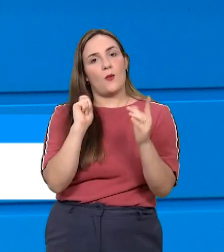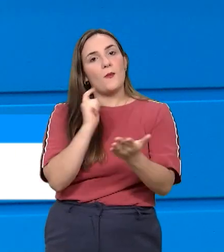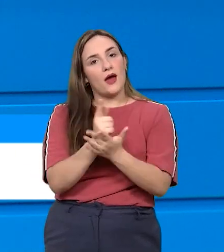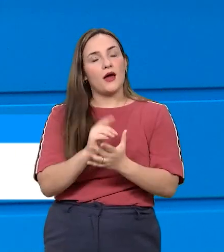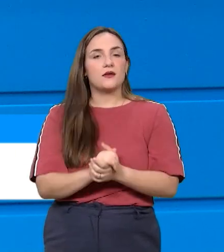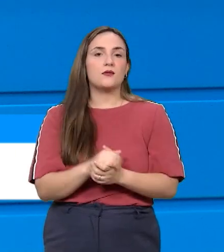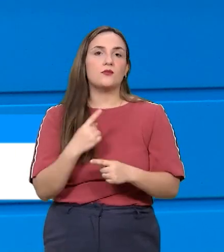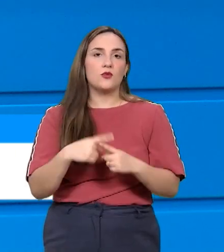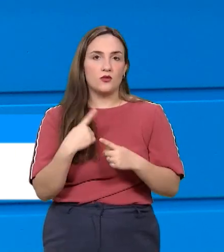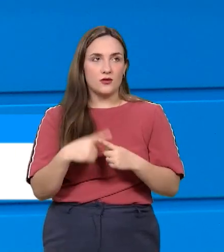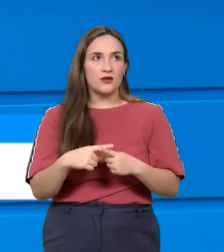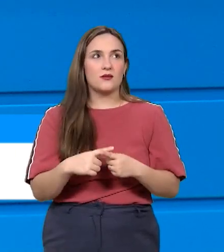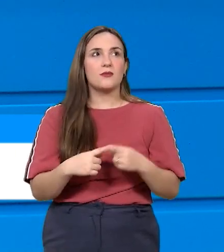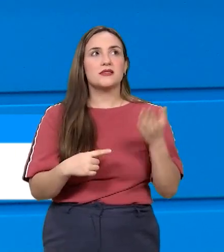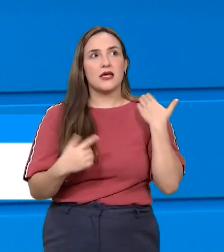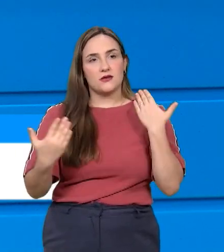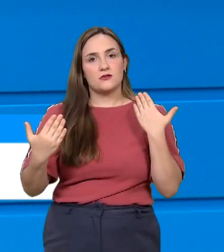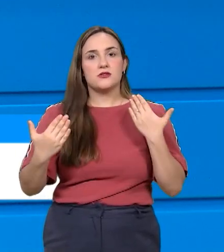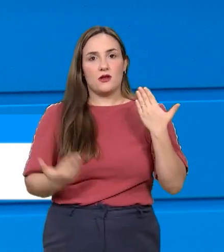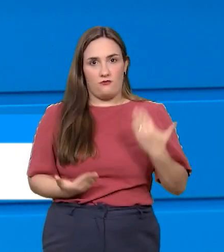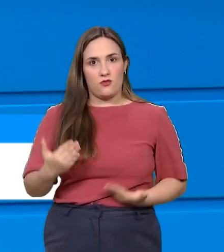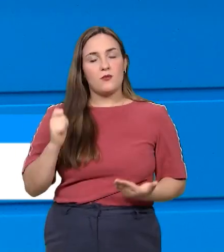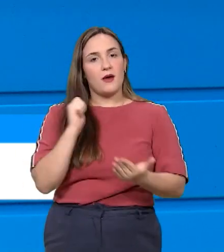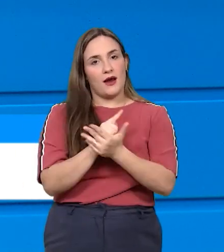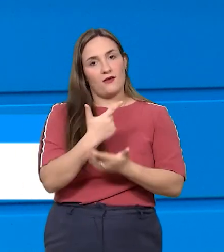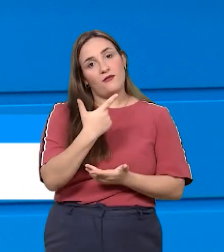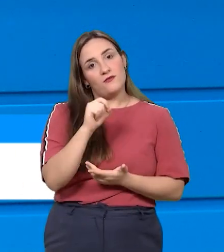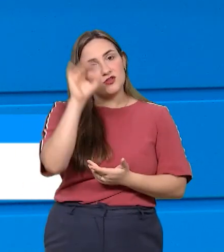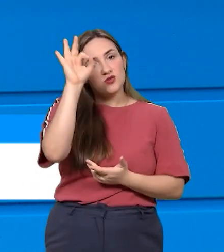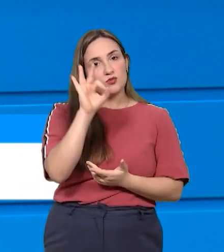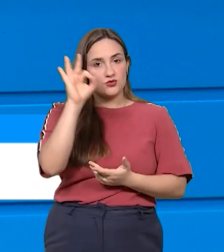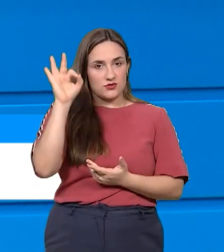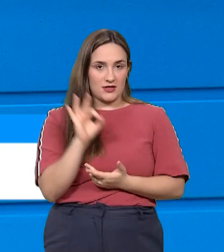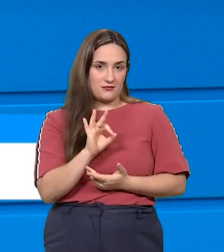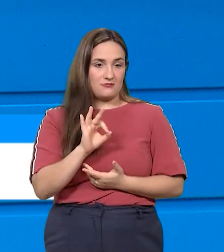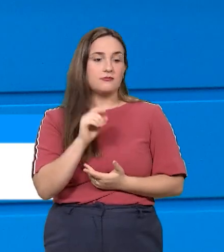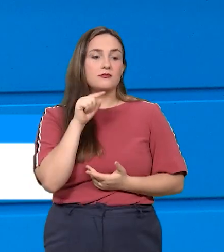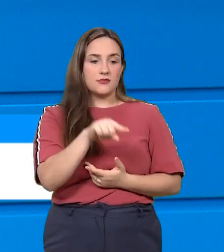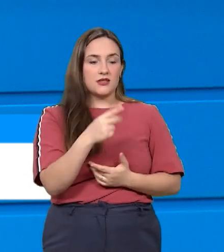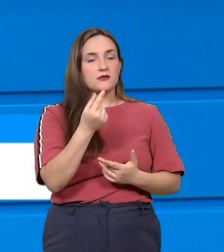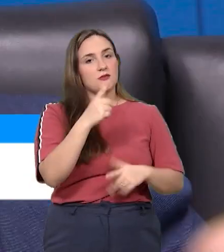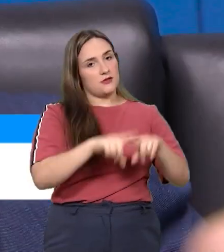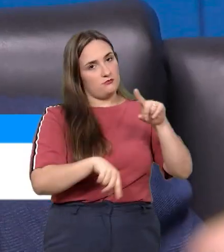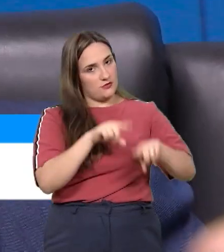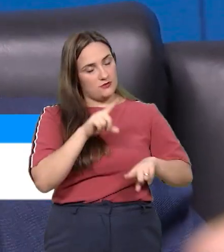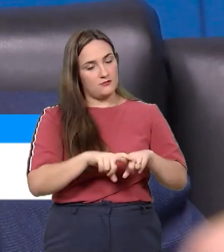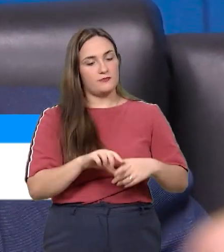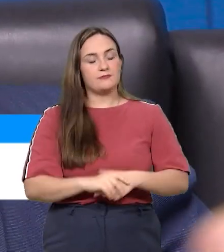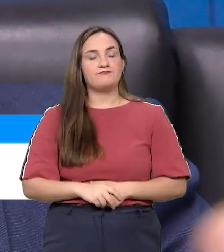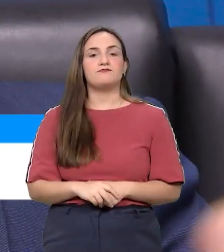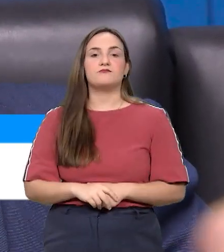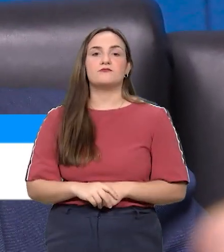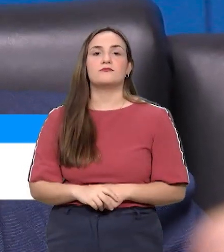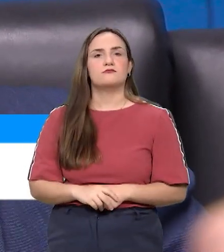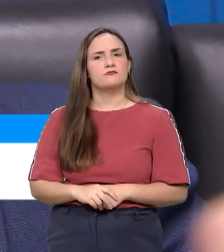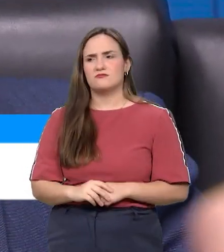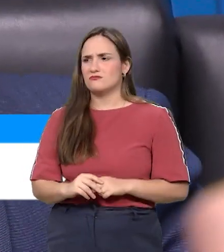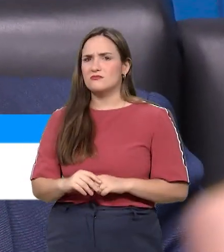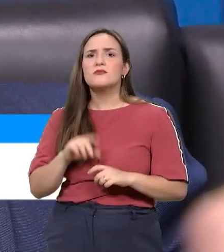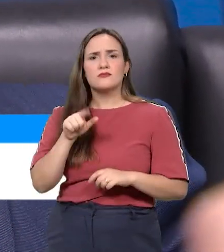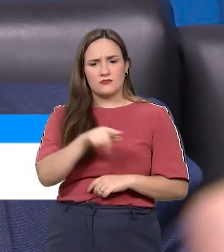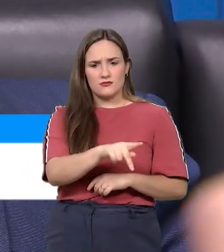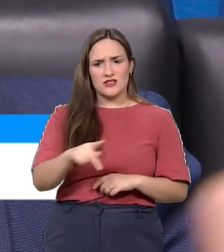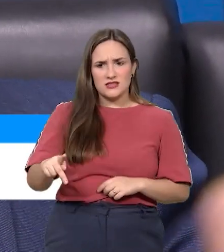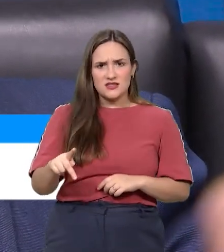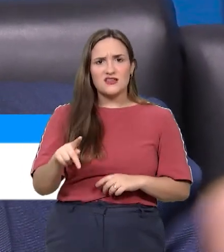o servidor arcava com 20%, né, desses pagamentos. A medida foi celebrada pelo